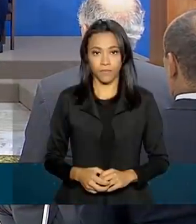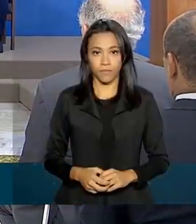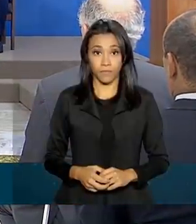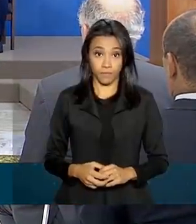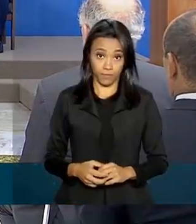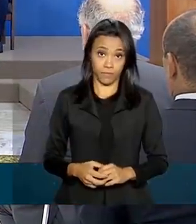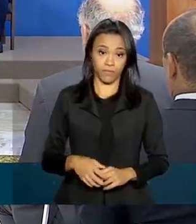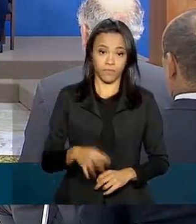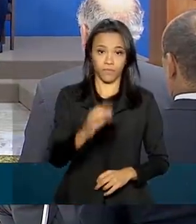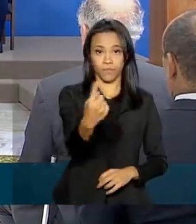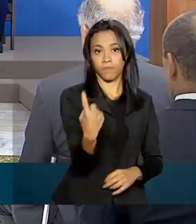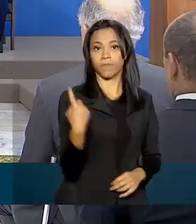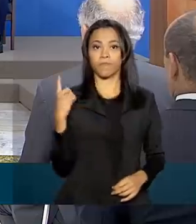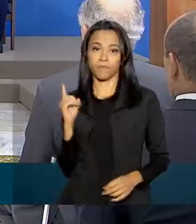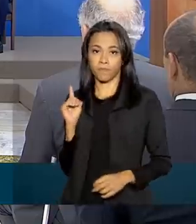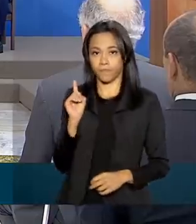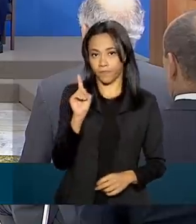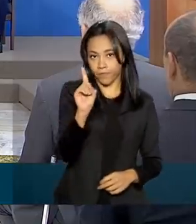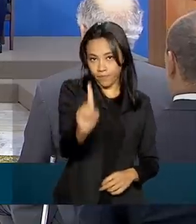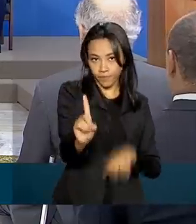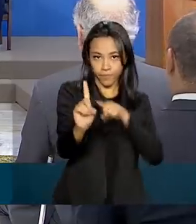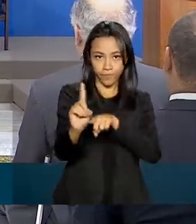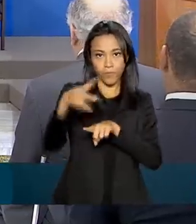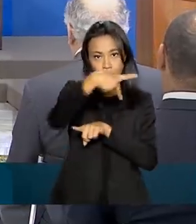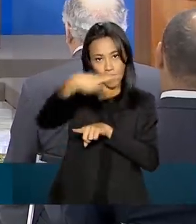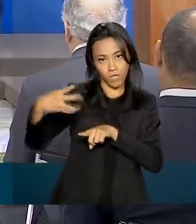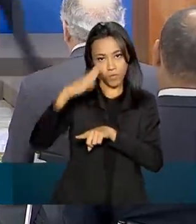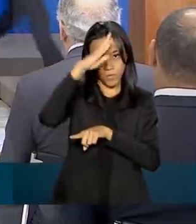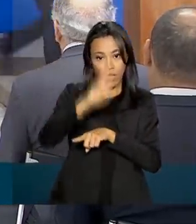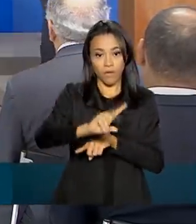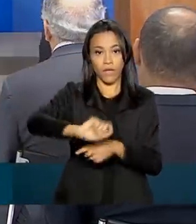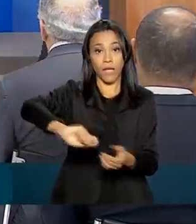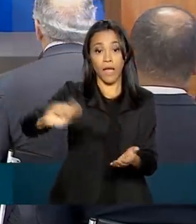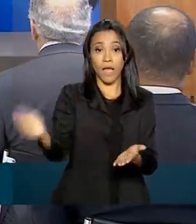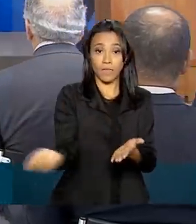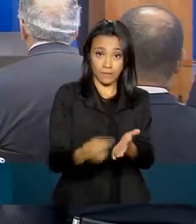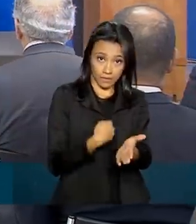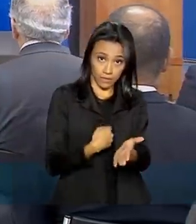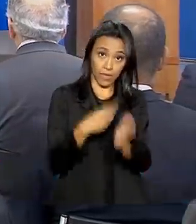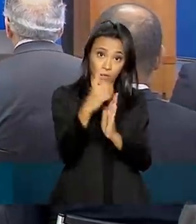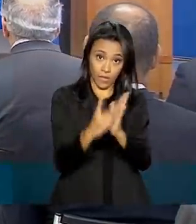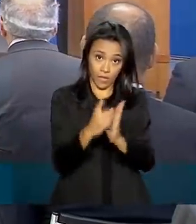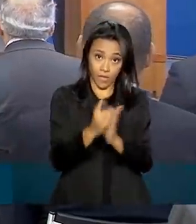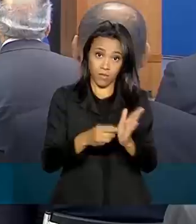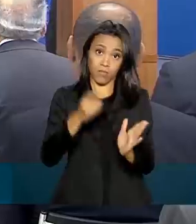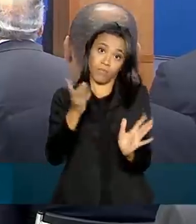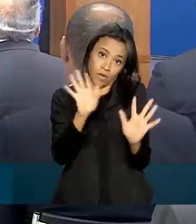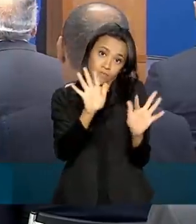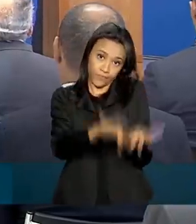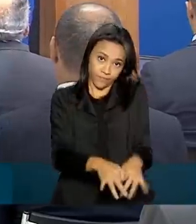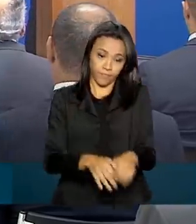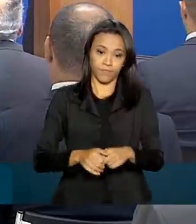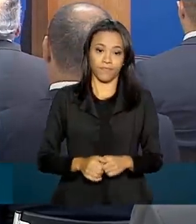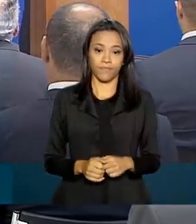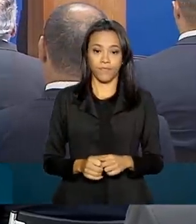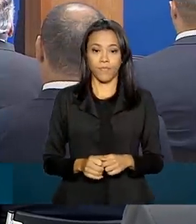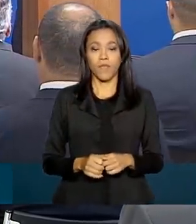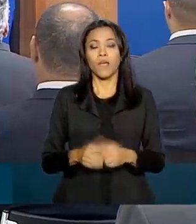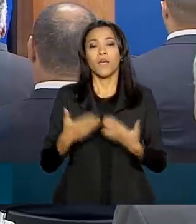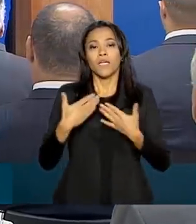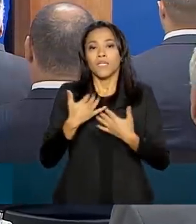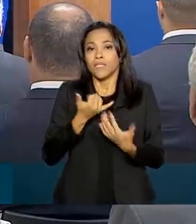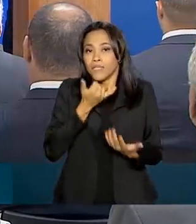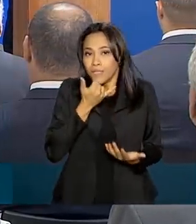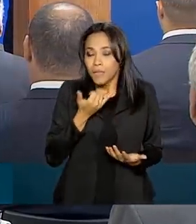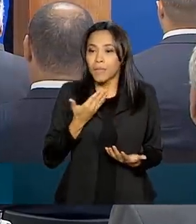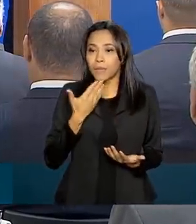horário de verão no território nacional e permite para a final de creta queria convidar todos os parlamentares